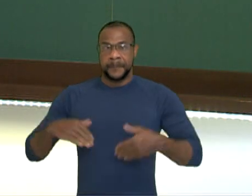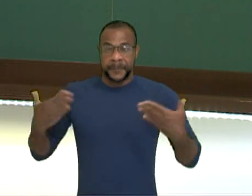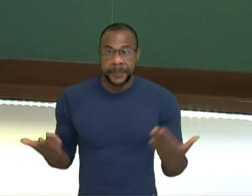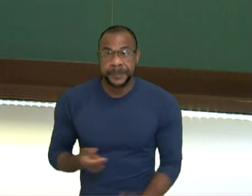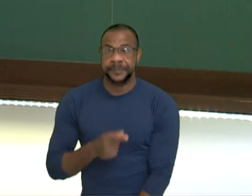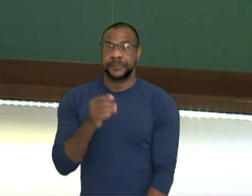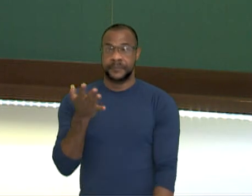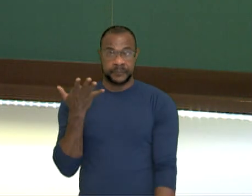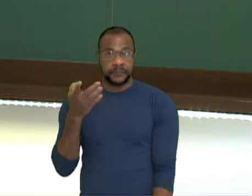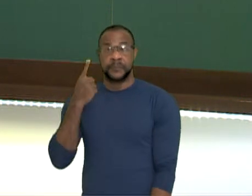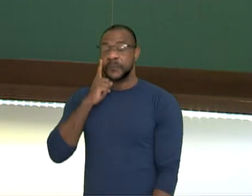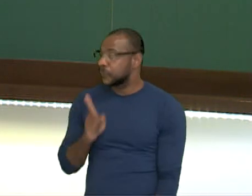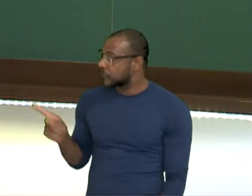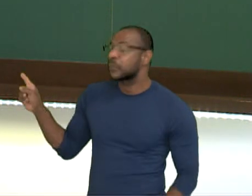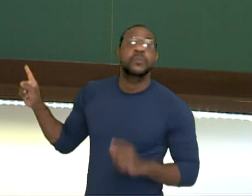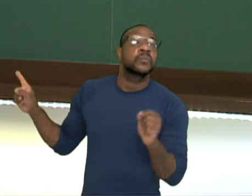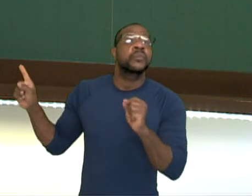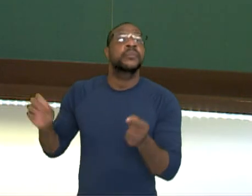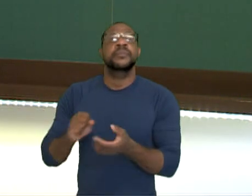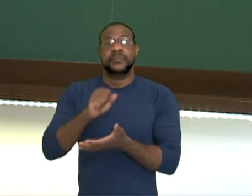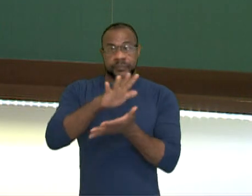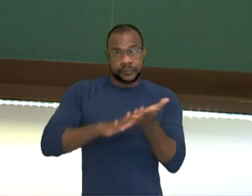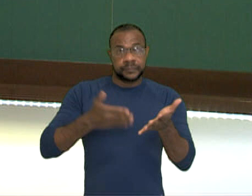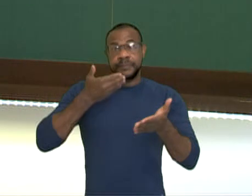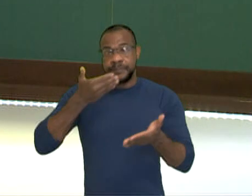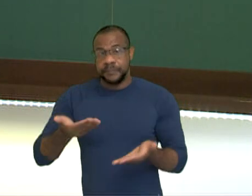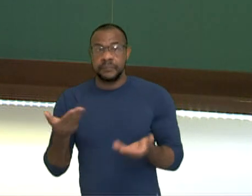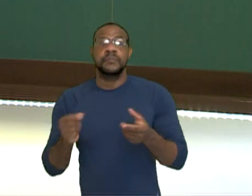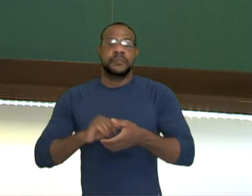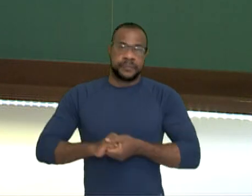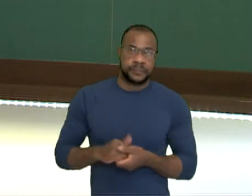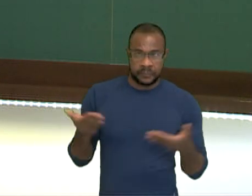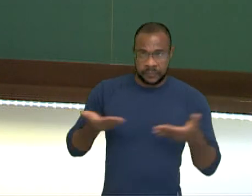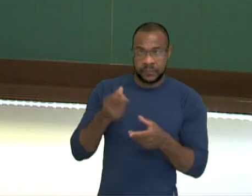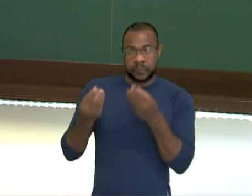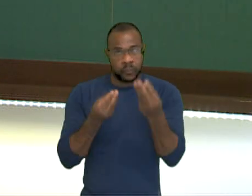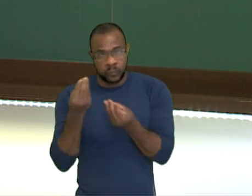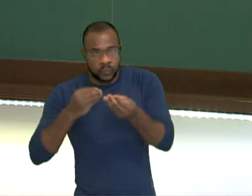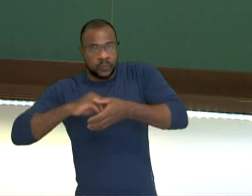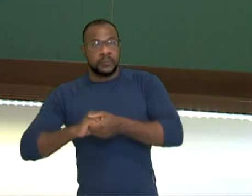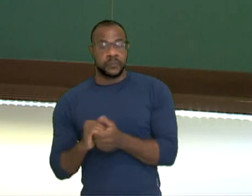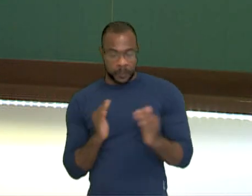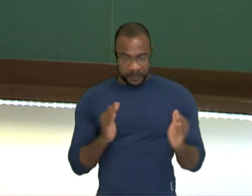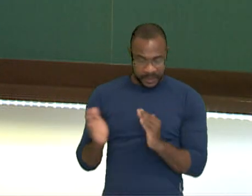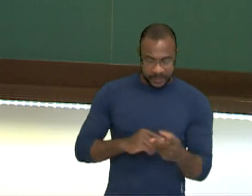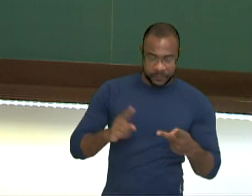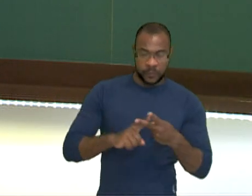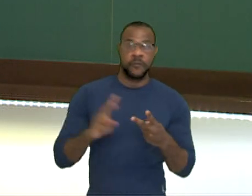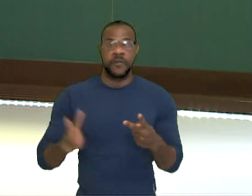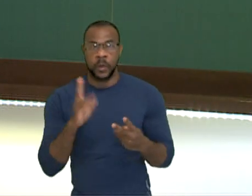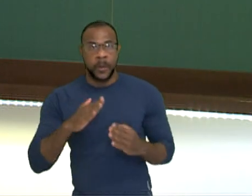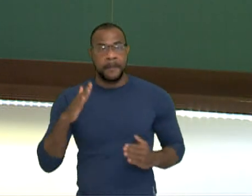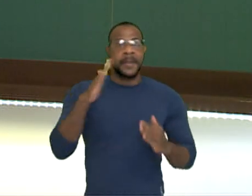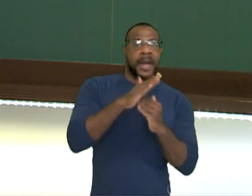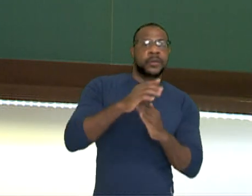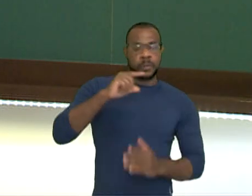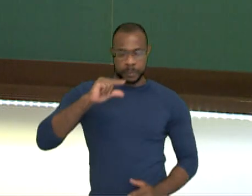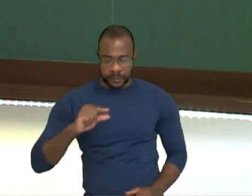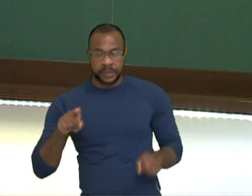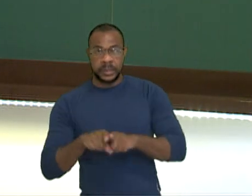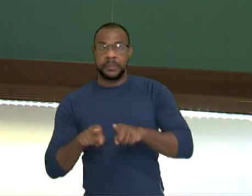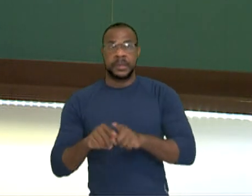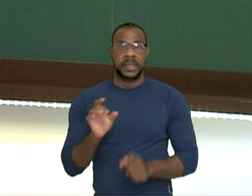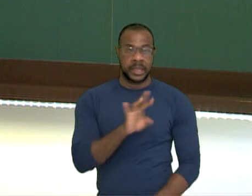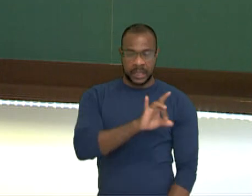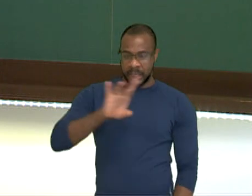Então vamos fazer a verificação do que o exercício nos pede, né, em relação ao período e o valor máximo e mínimo, né, de cada